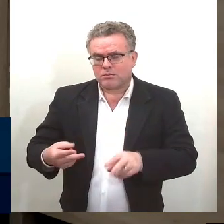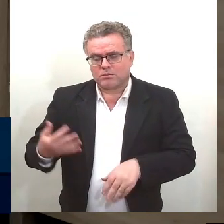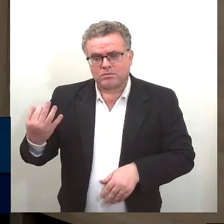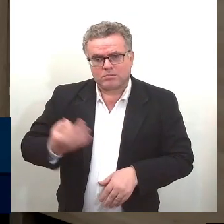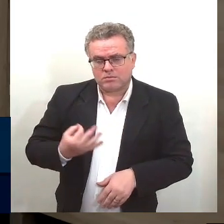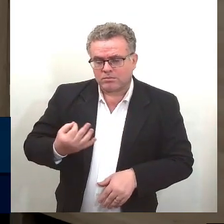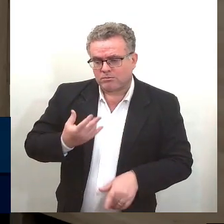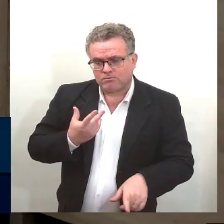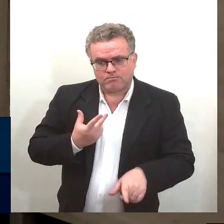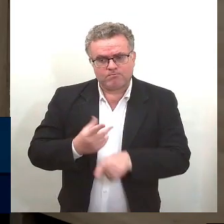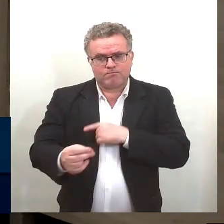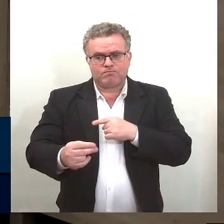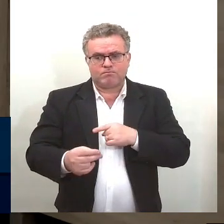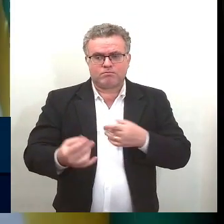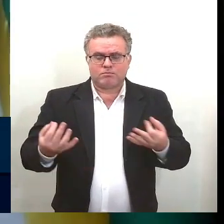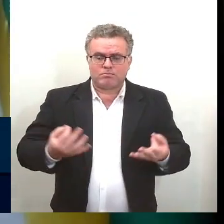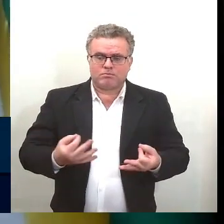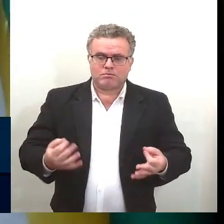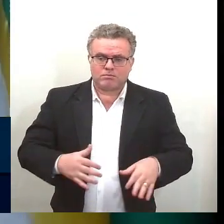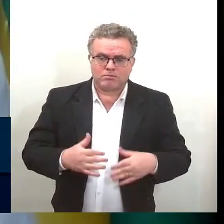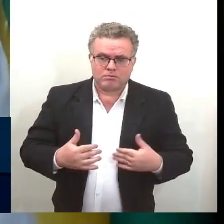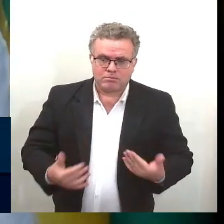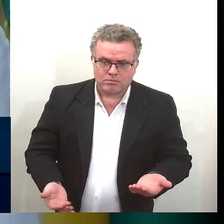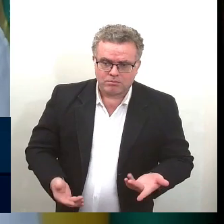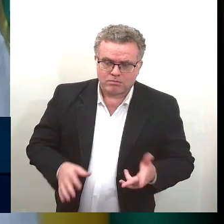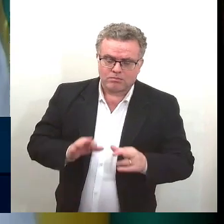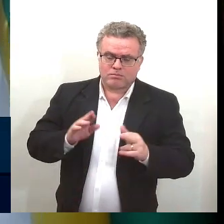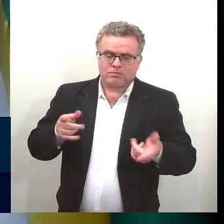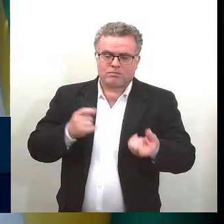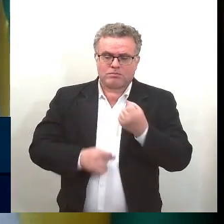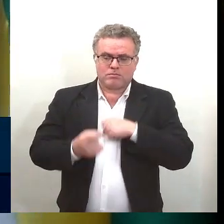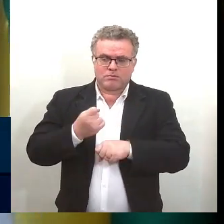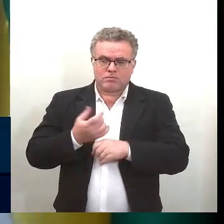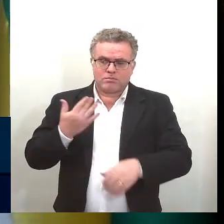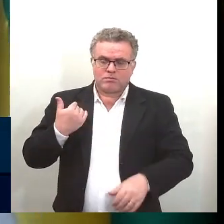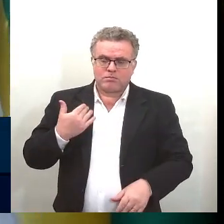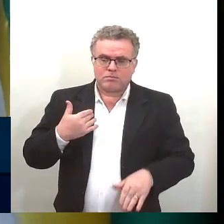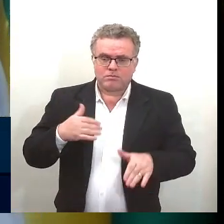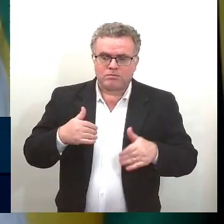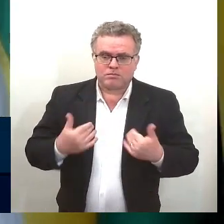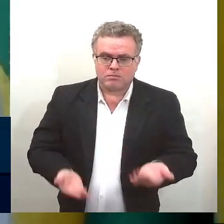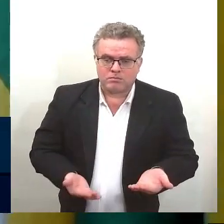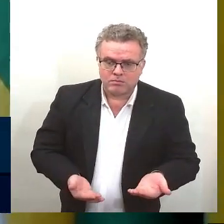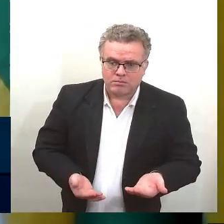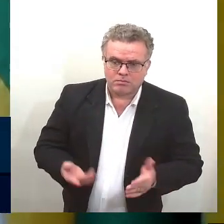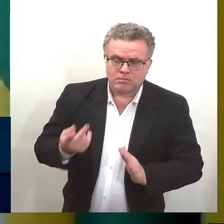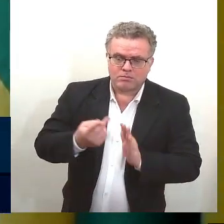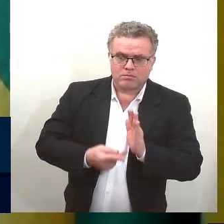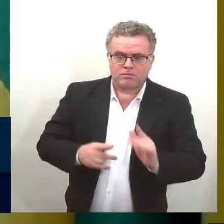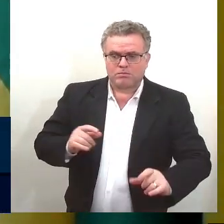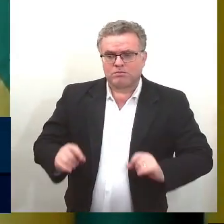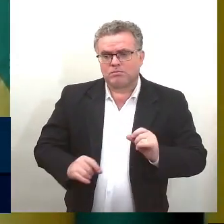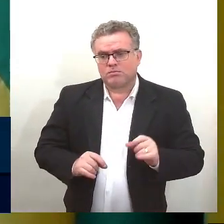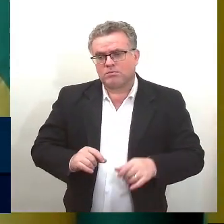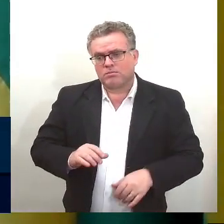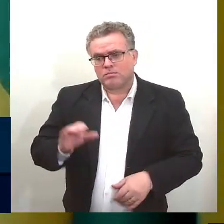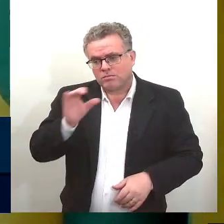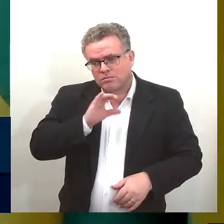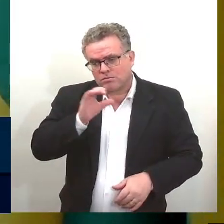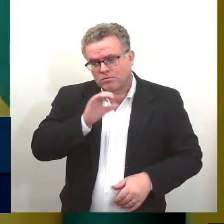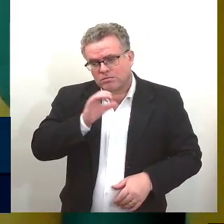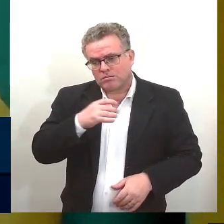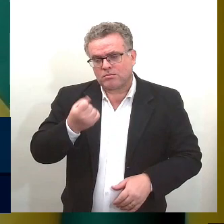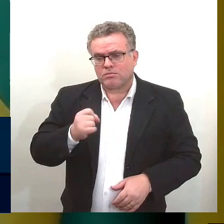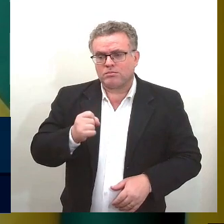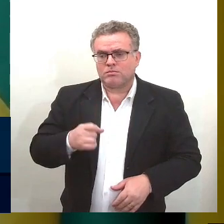ano anterior. Sobre o projeto, né, o projeto Acelera Sergipe é sensacional, vai transformar Sergipe em um canteiro